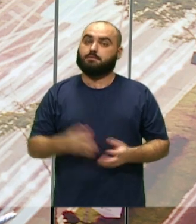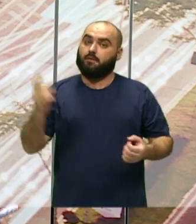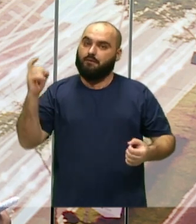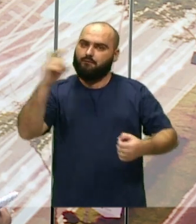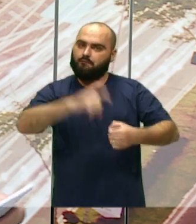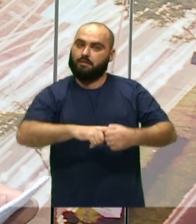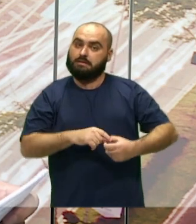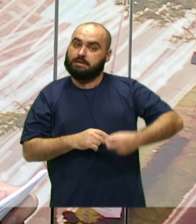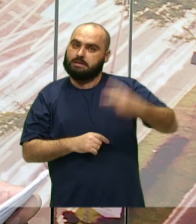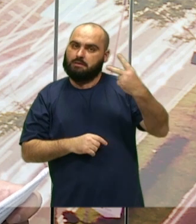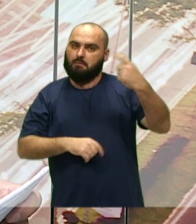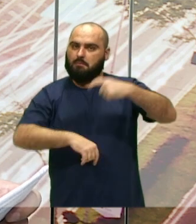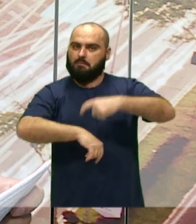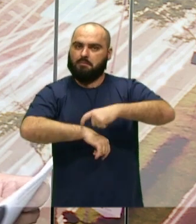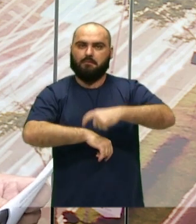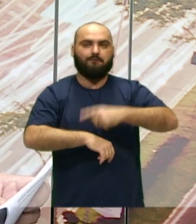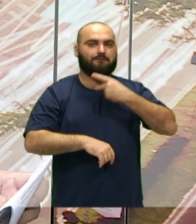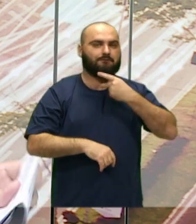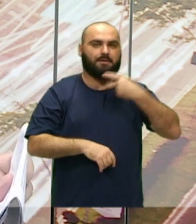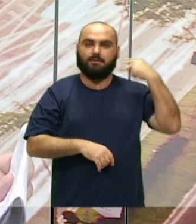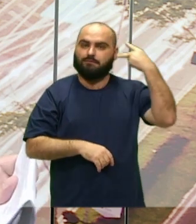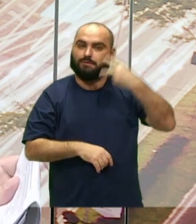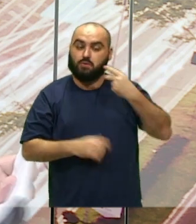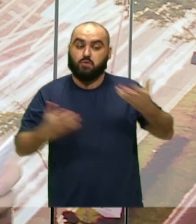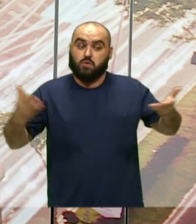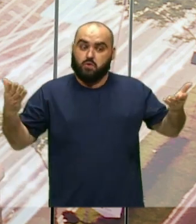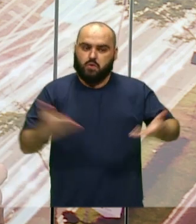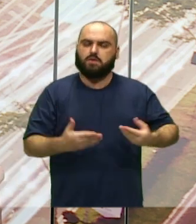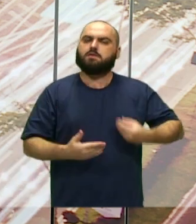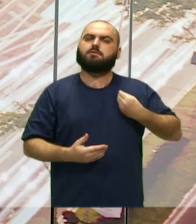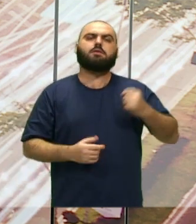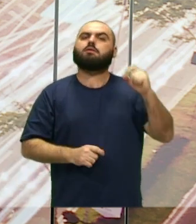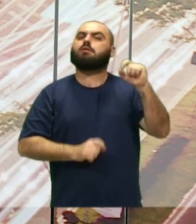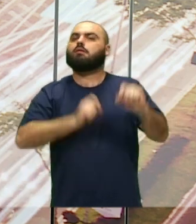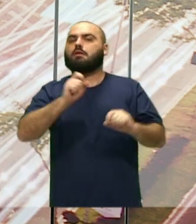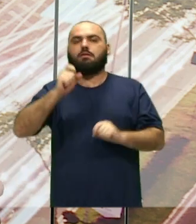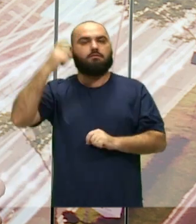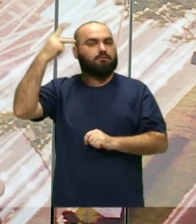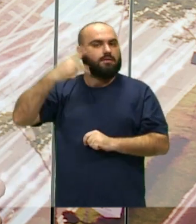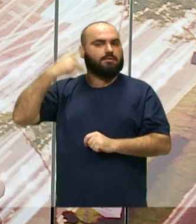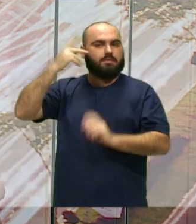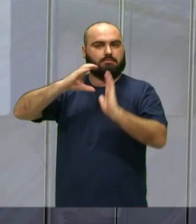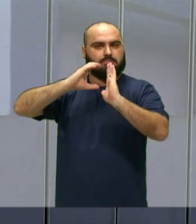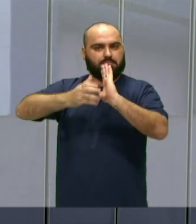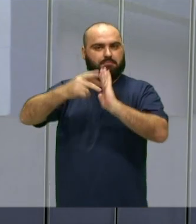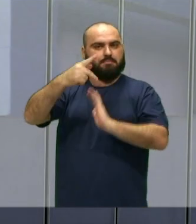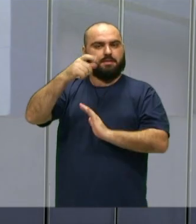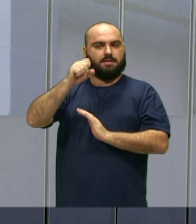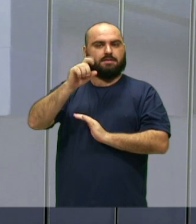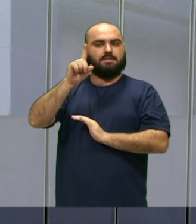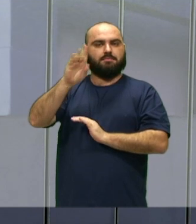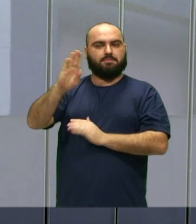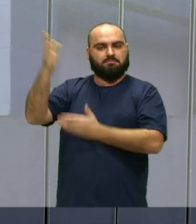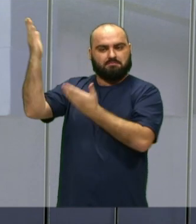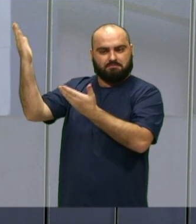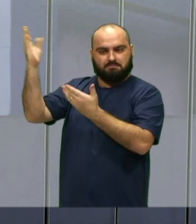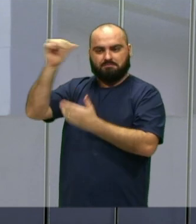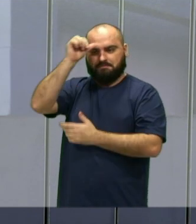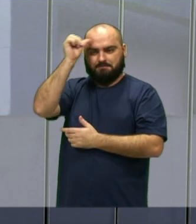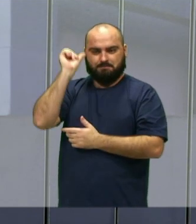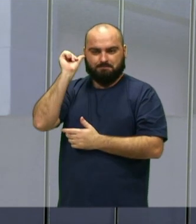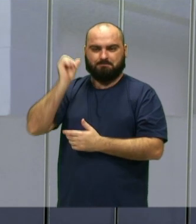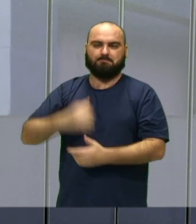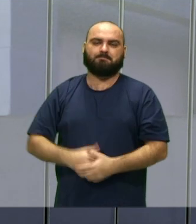Voltamos com o segundo bloco do Fala Vereador. Hoje participa conosco a vereadora do PSDB, Ana Carolina. Bom, vereadora, a senhora tem